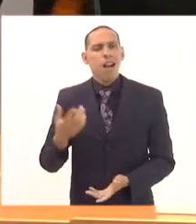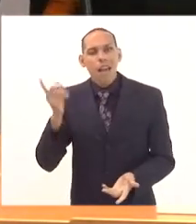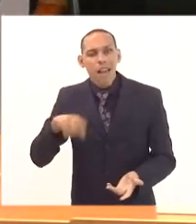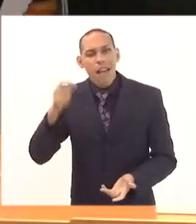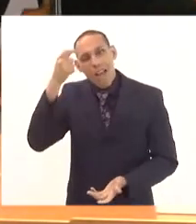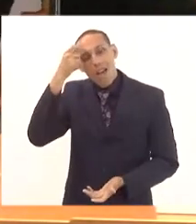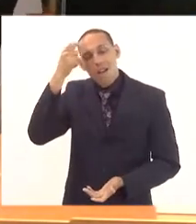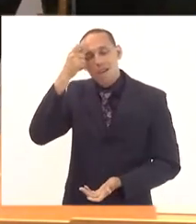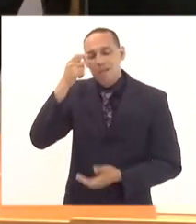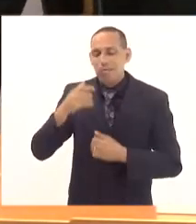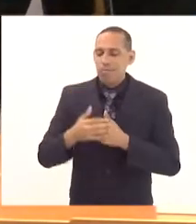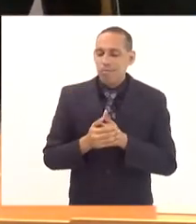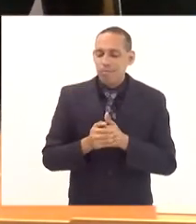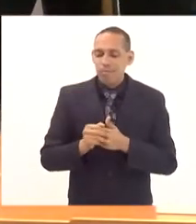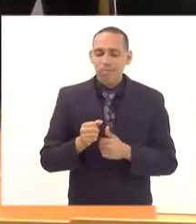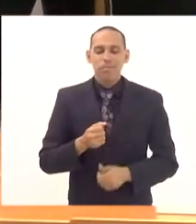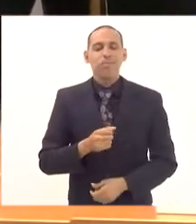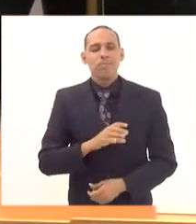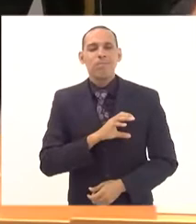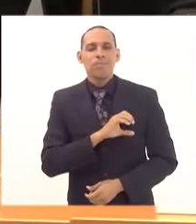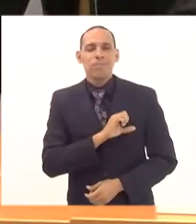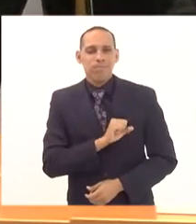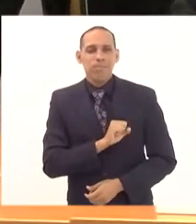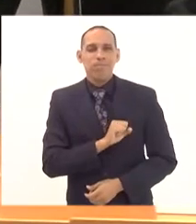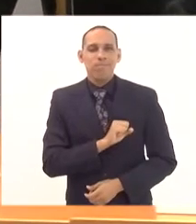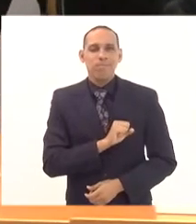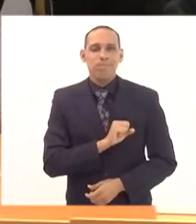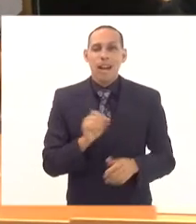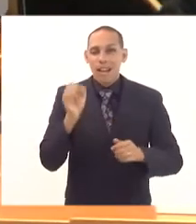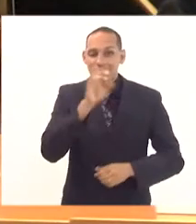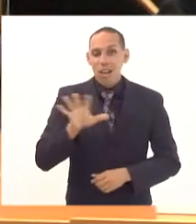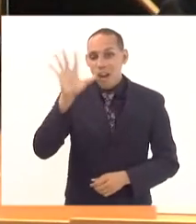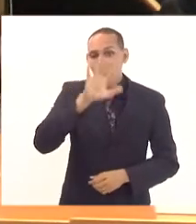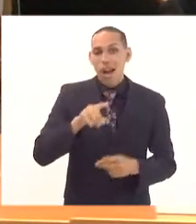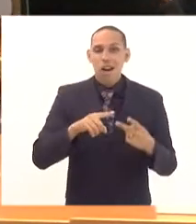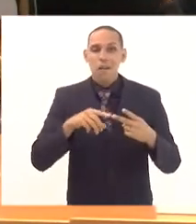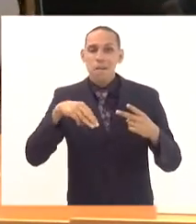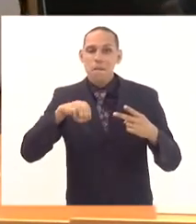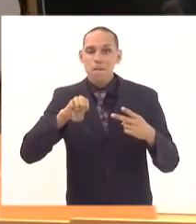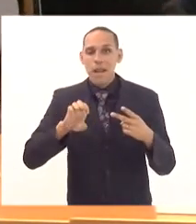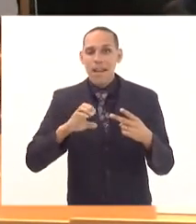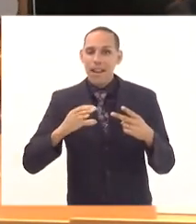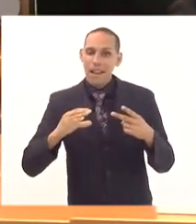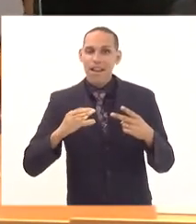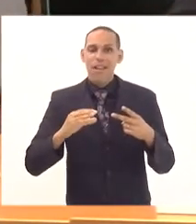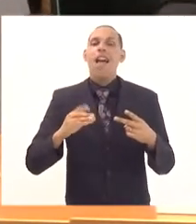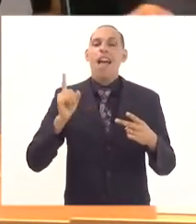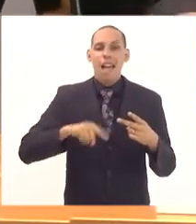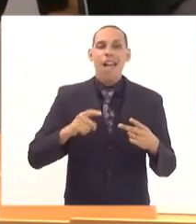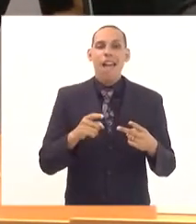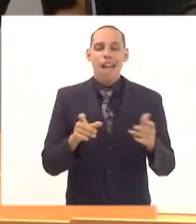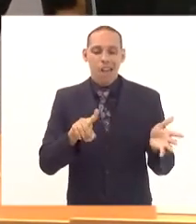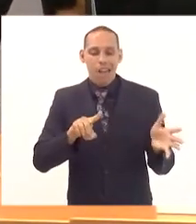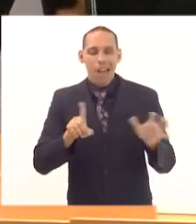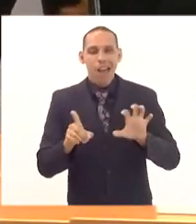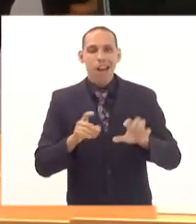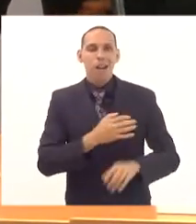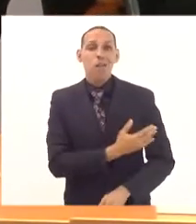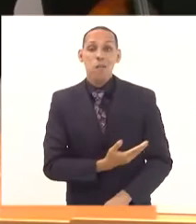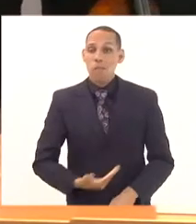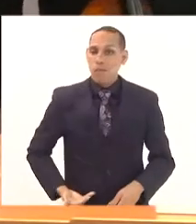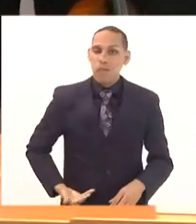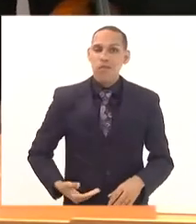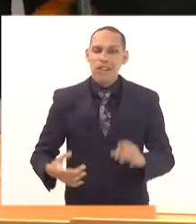povo brasileiro do povo do Estado do Rio de Janeiro a nacional e Max são a própria história das rádios públicas no Brasil e